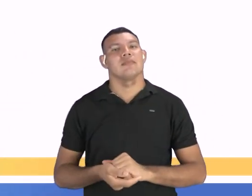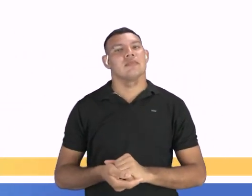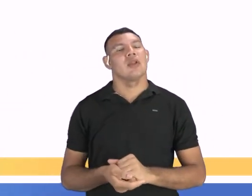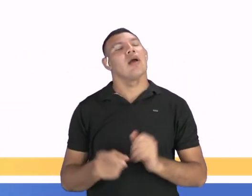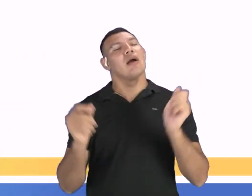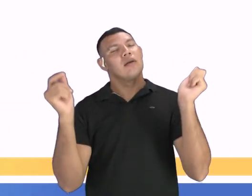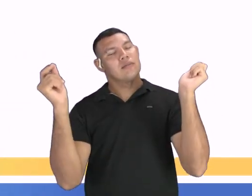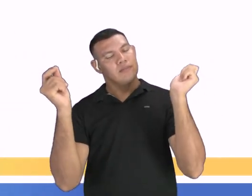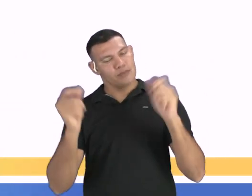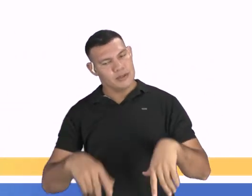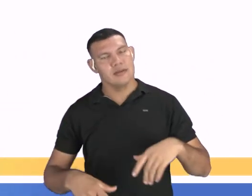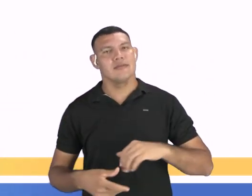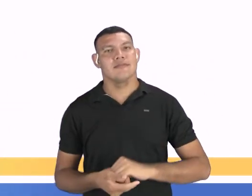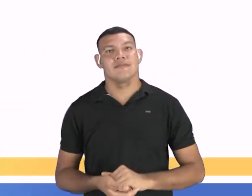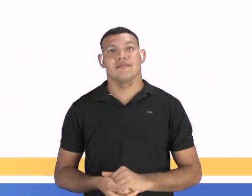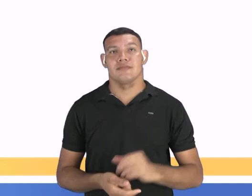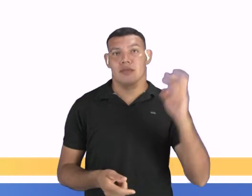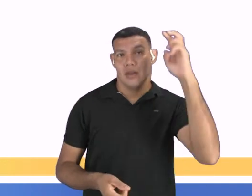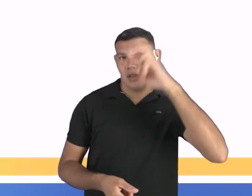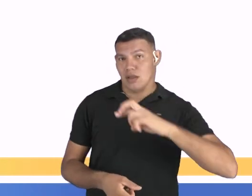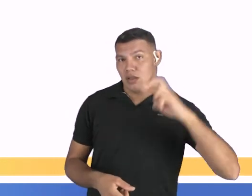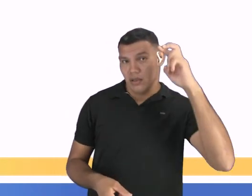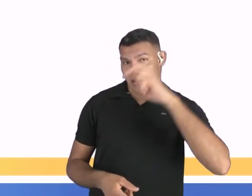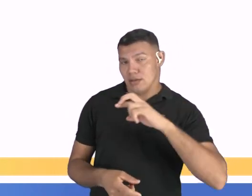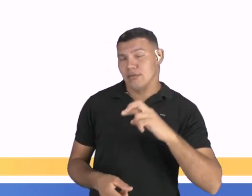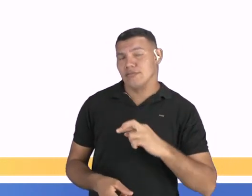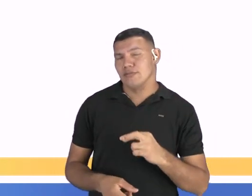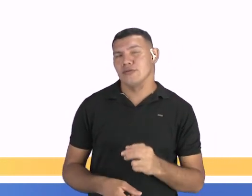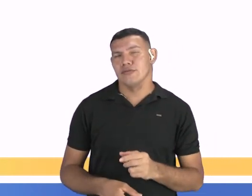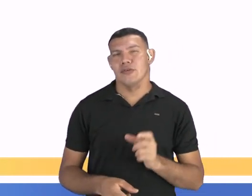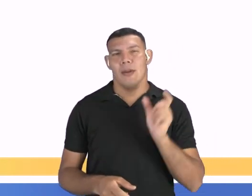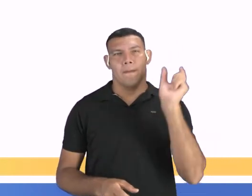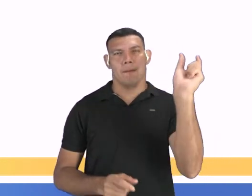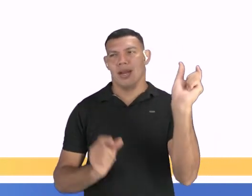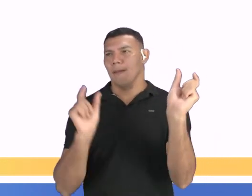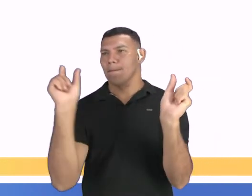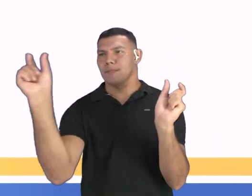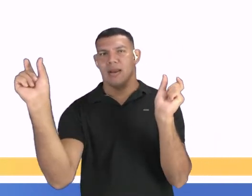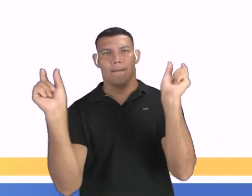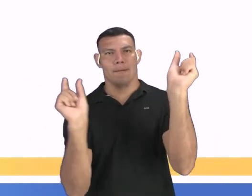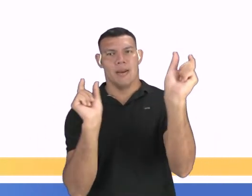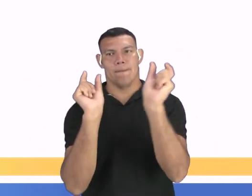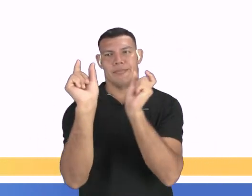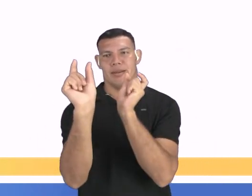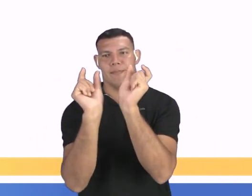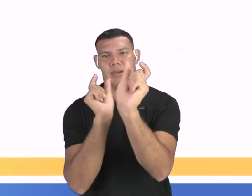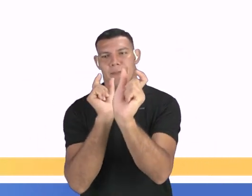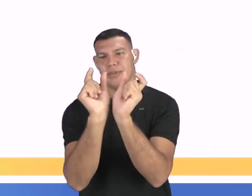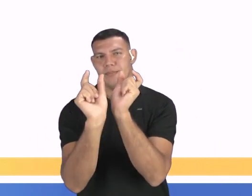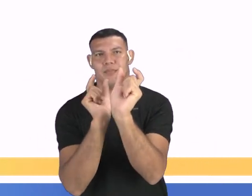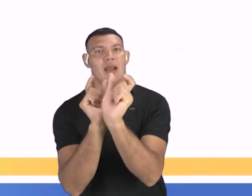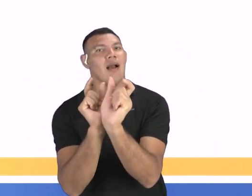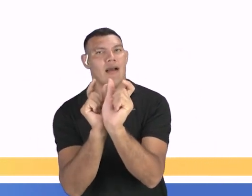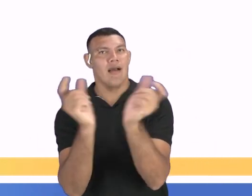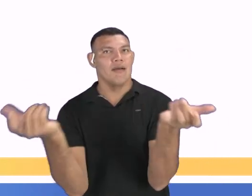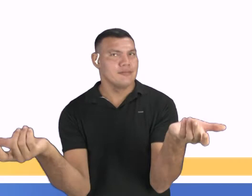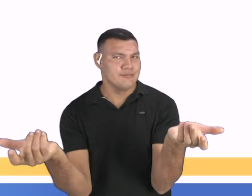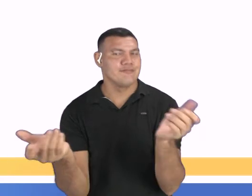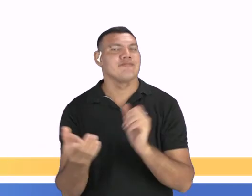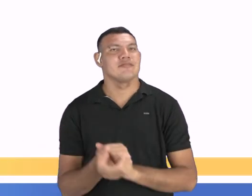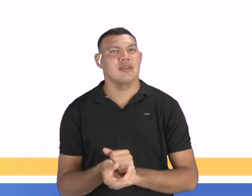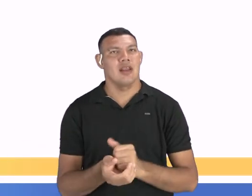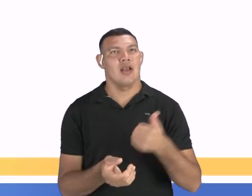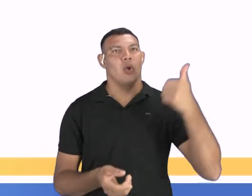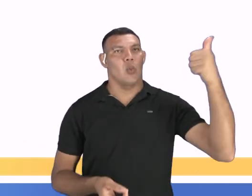nessa construção. Observe que nós fomos construindo, né, de fora aí para dentro, né? Então,